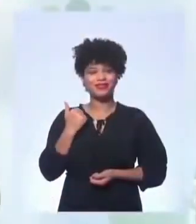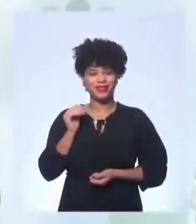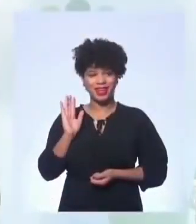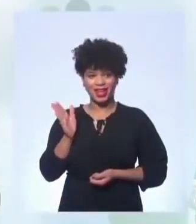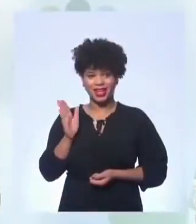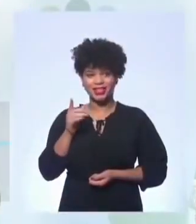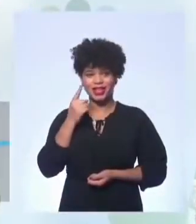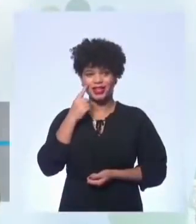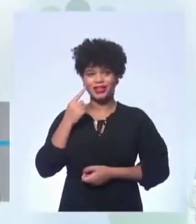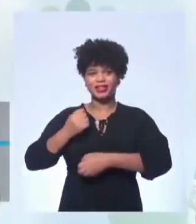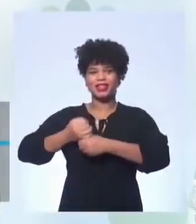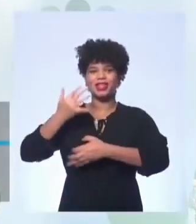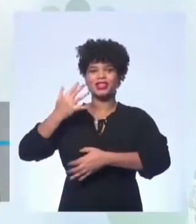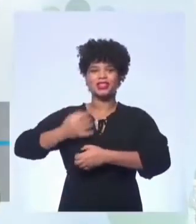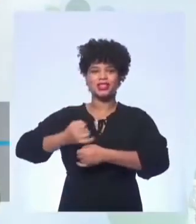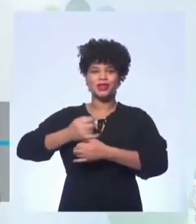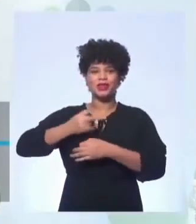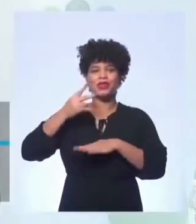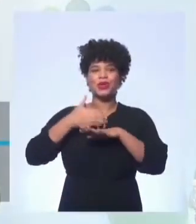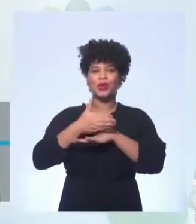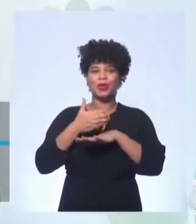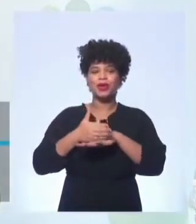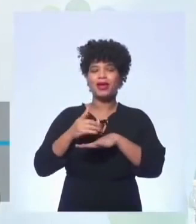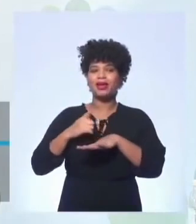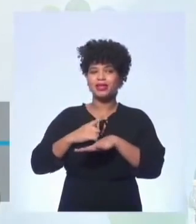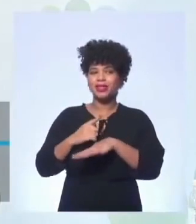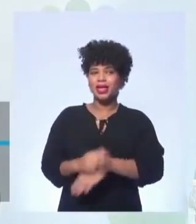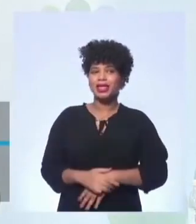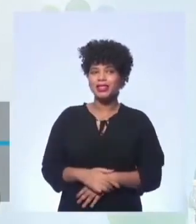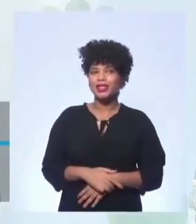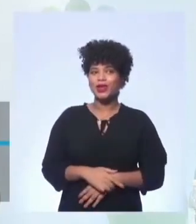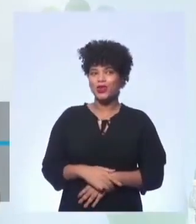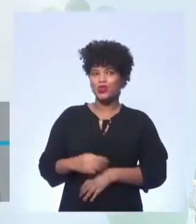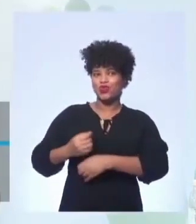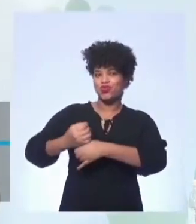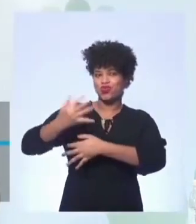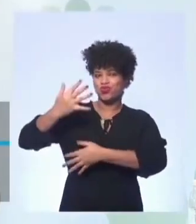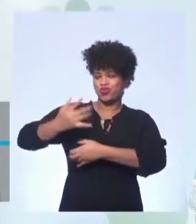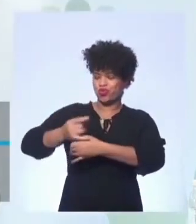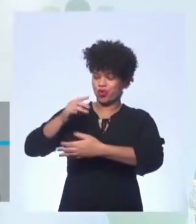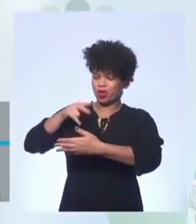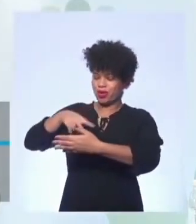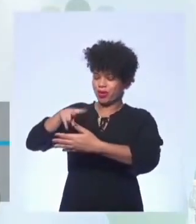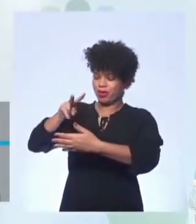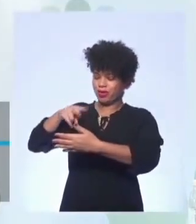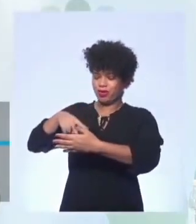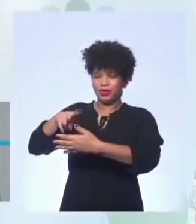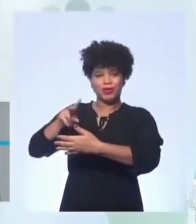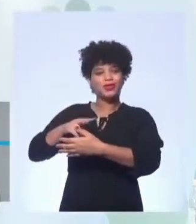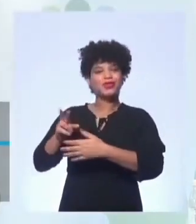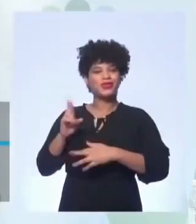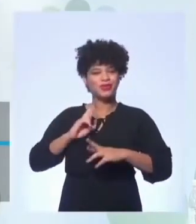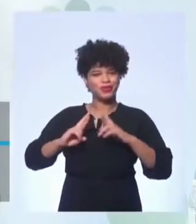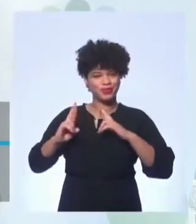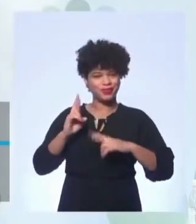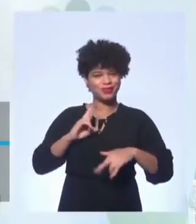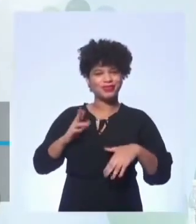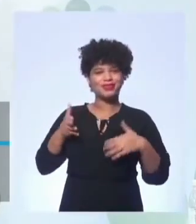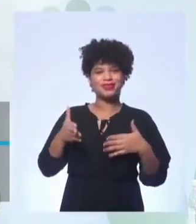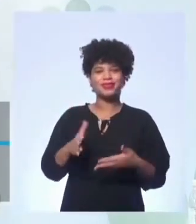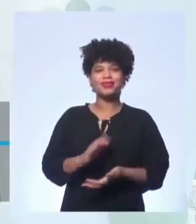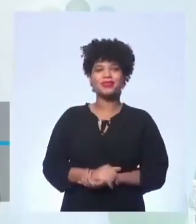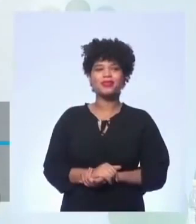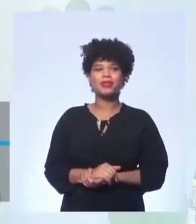Voltamos para a interação, o chat está subindo e as respostas estão